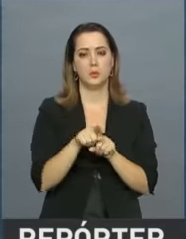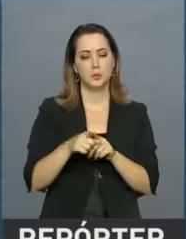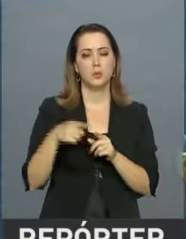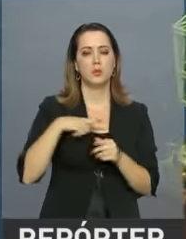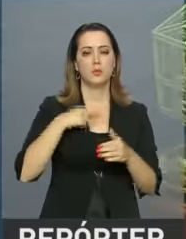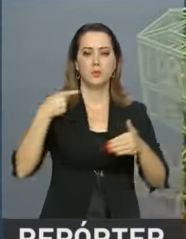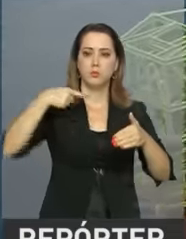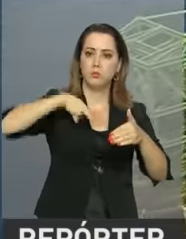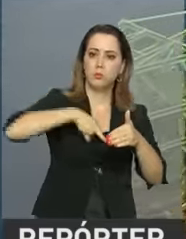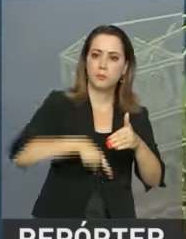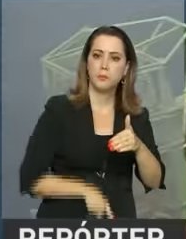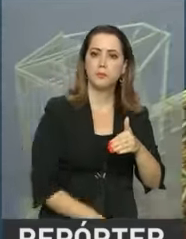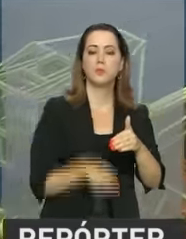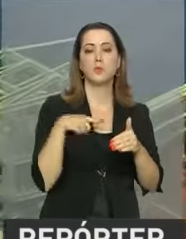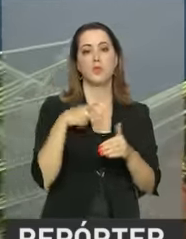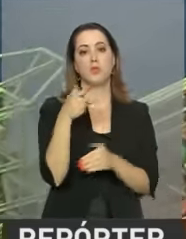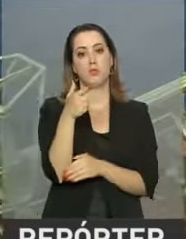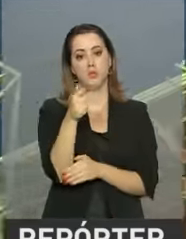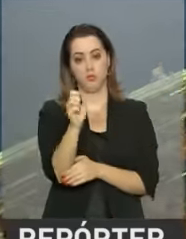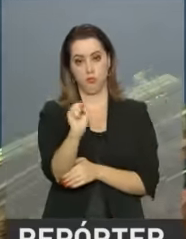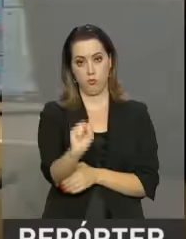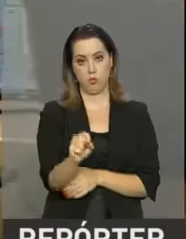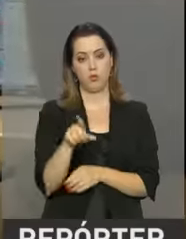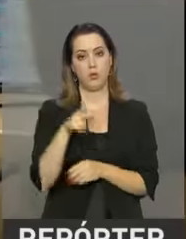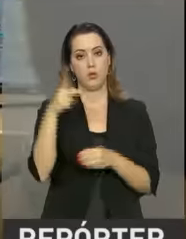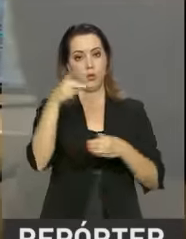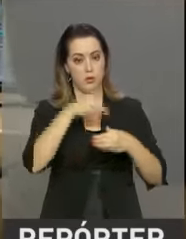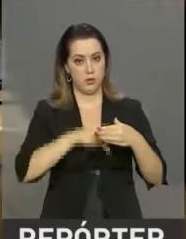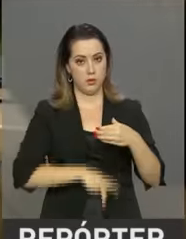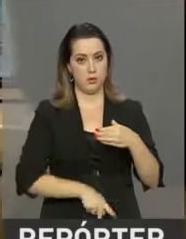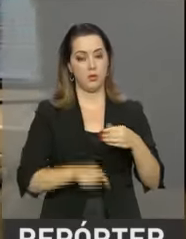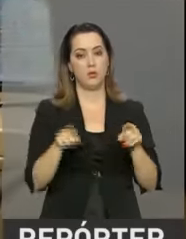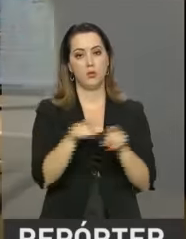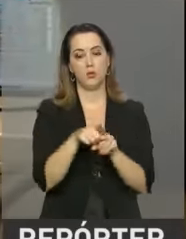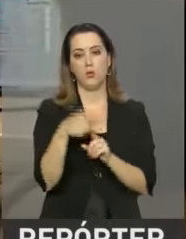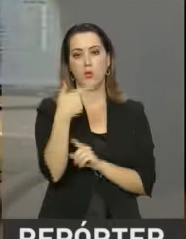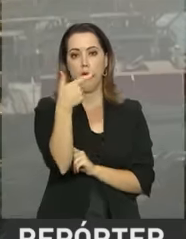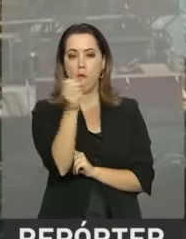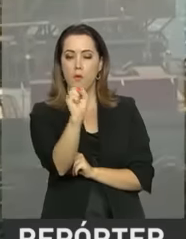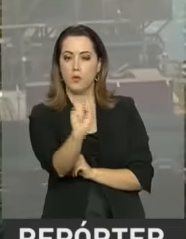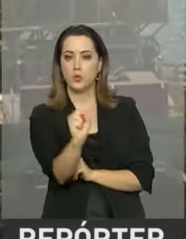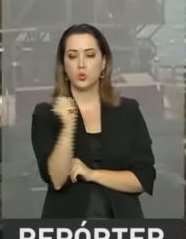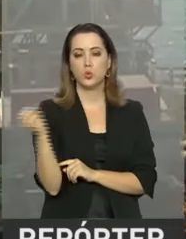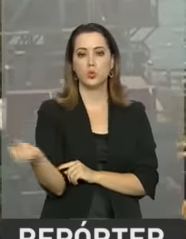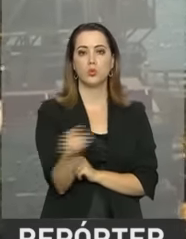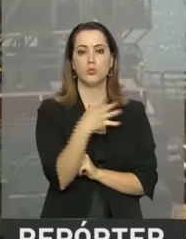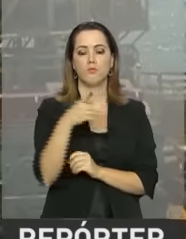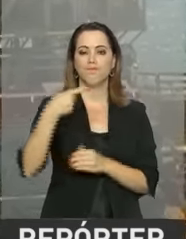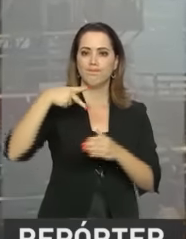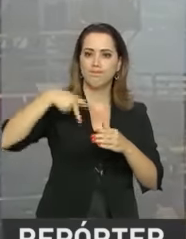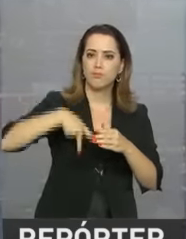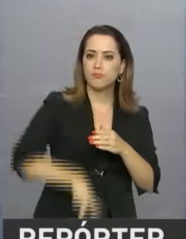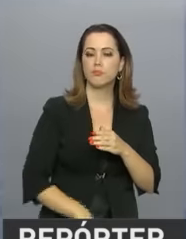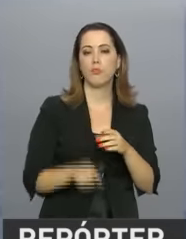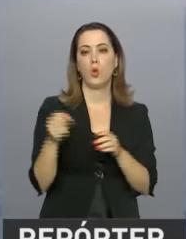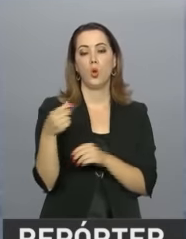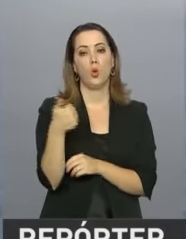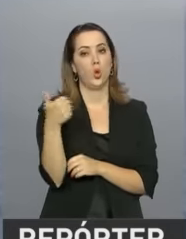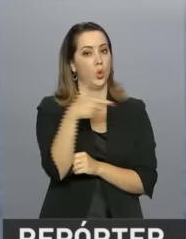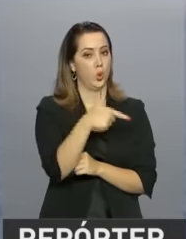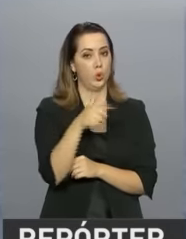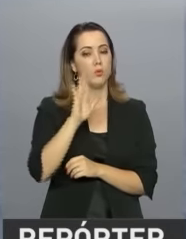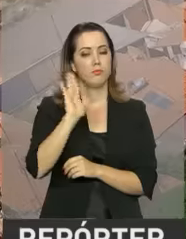ampliada no primeiro semestre de 2016 foram perfurados 28 novos Poços sendo que 12 já estão